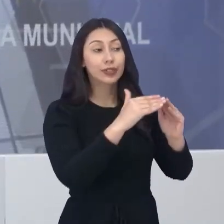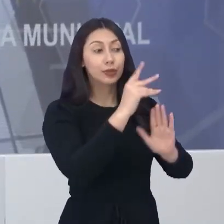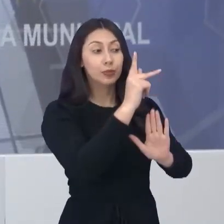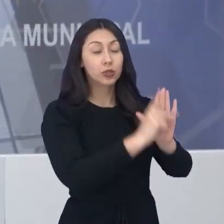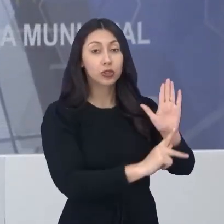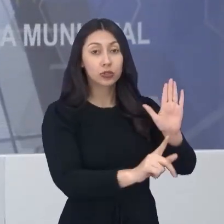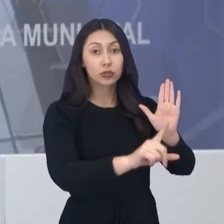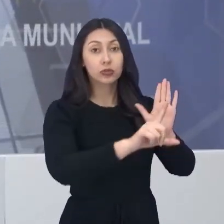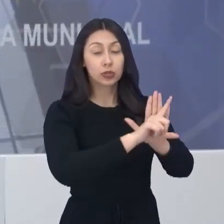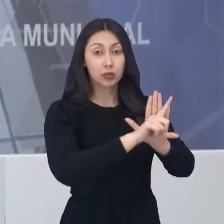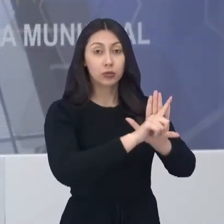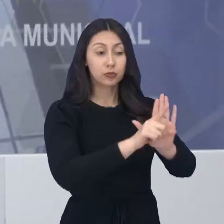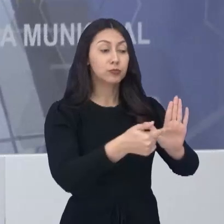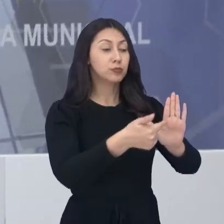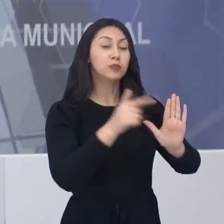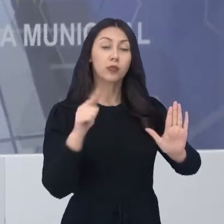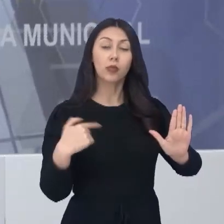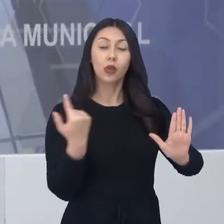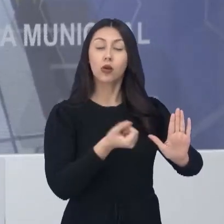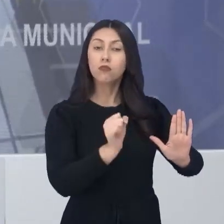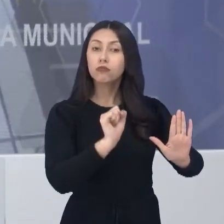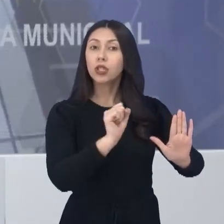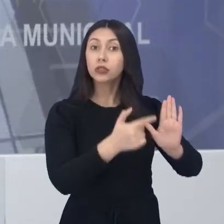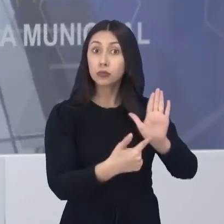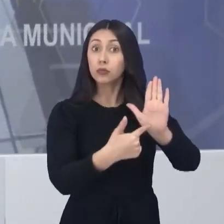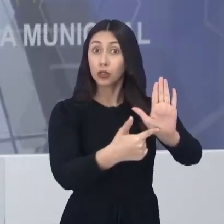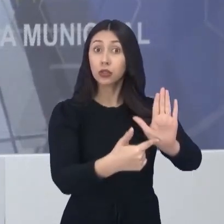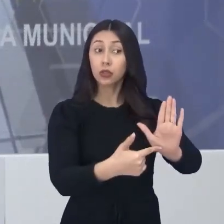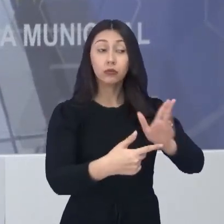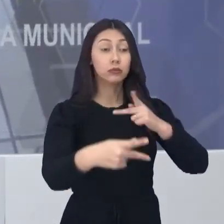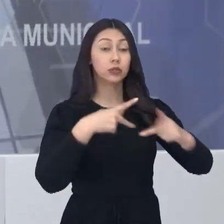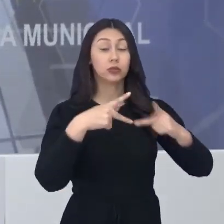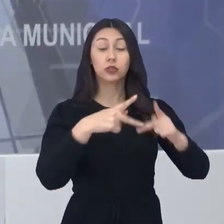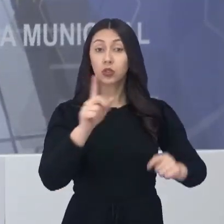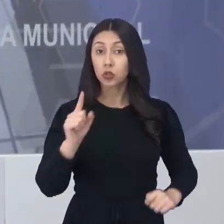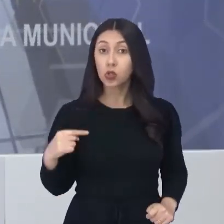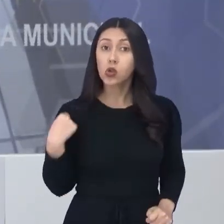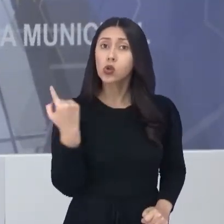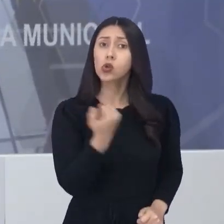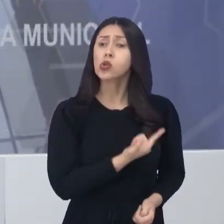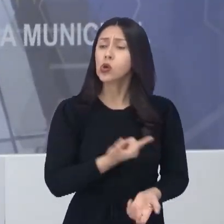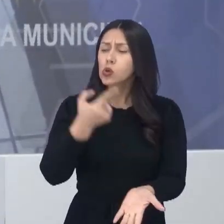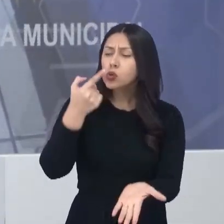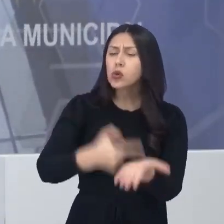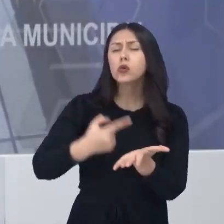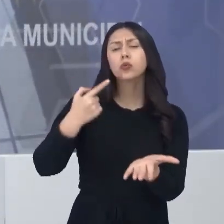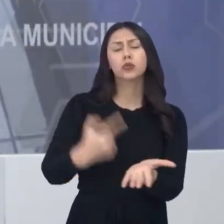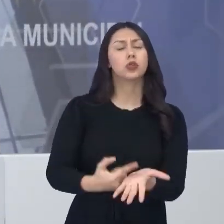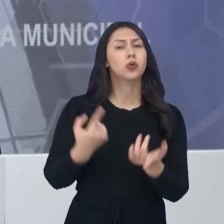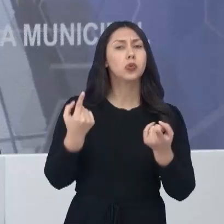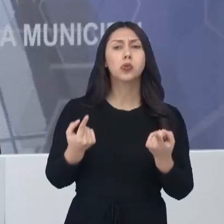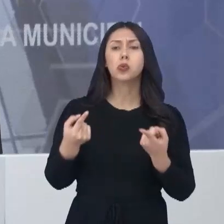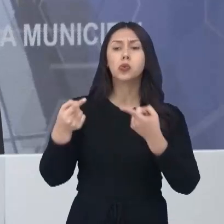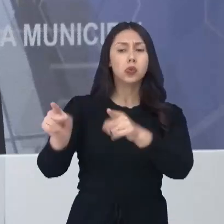projeto de lei, para que a gente possa mostrar para São José dos Campos que nós estamos comprometidos com o